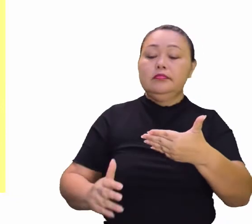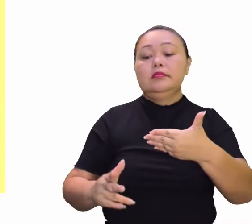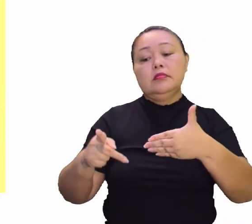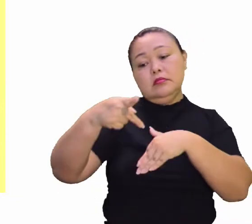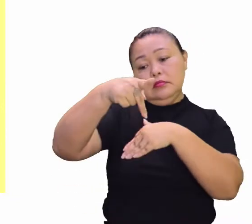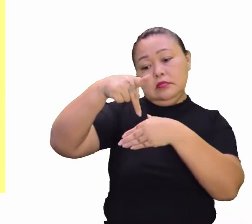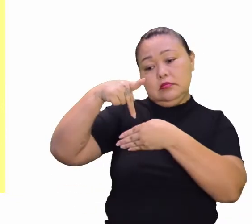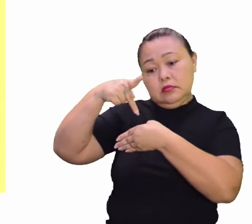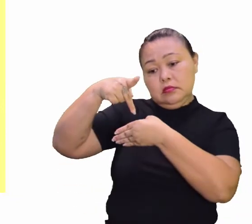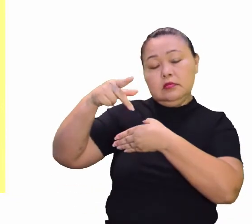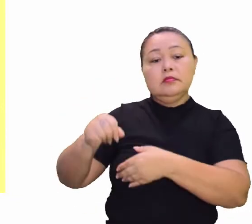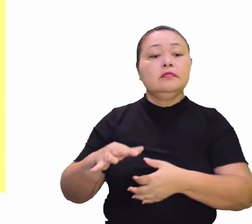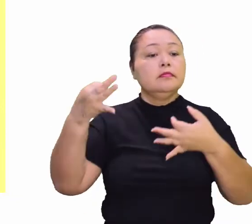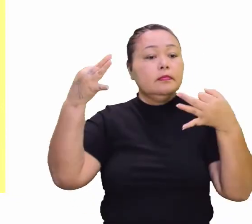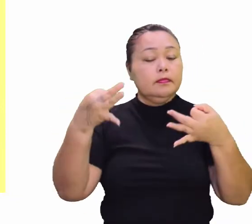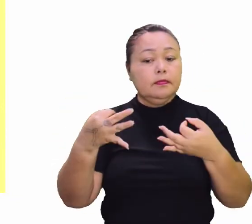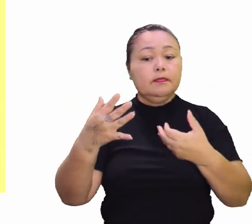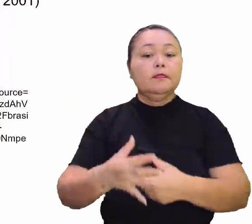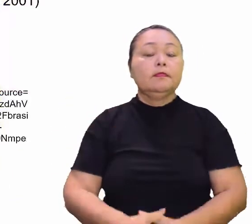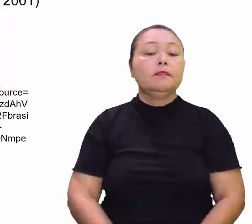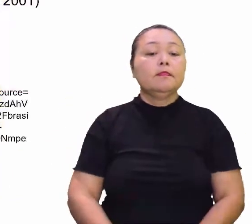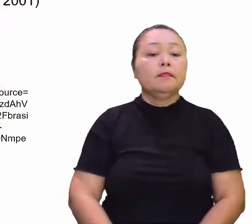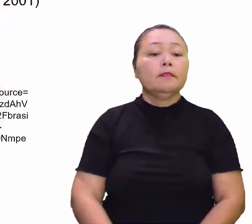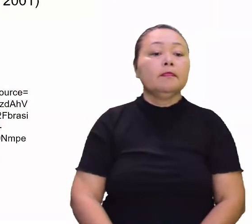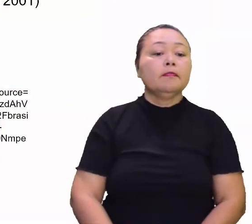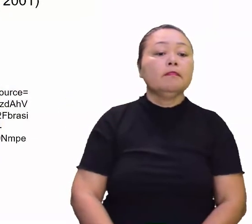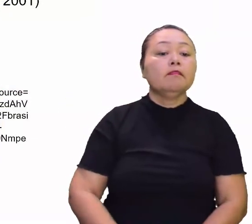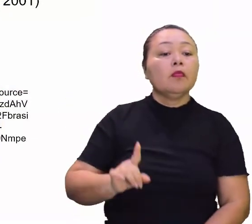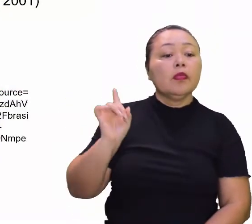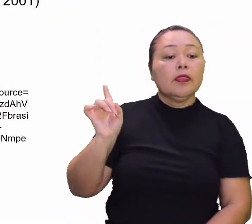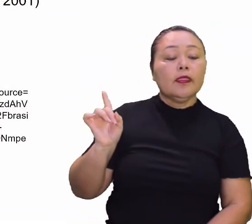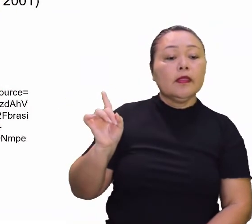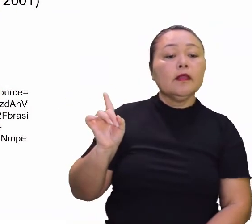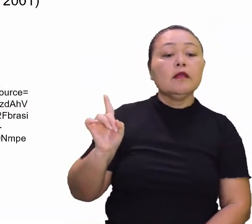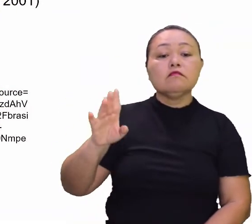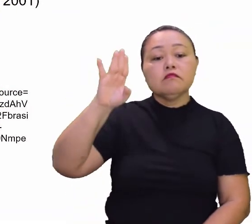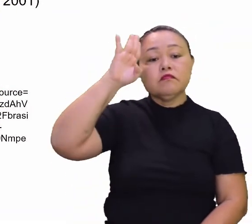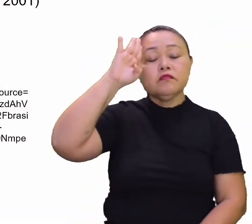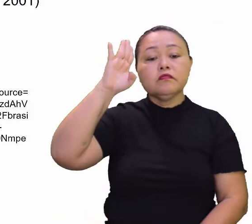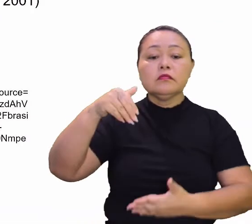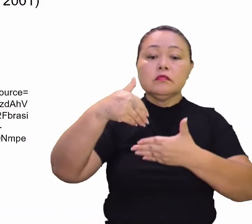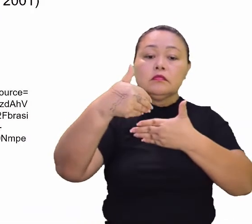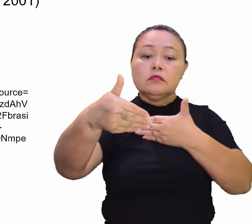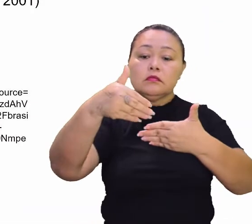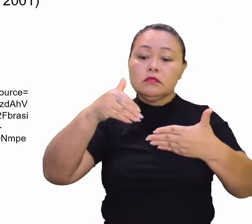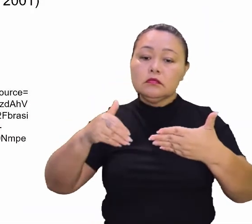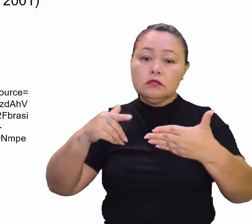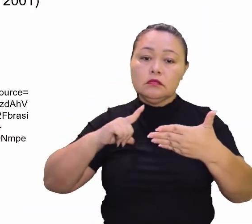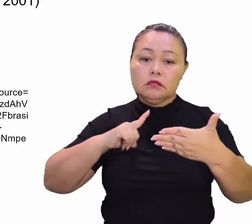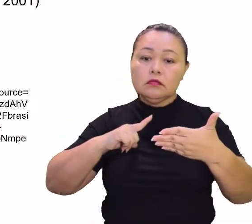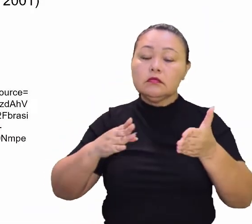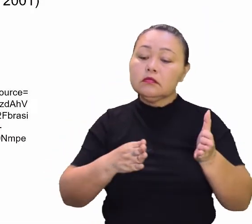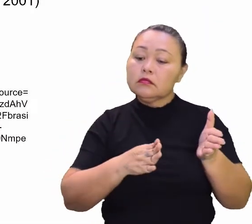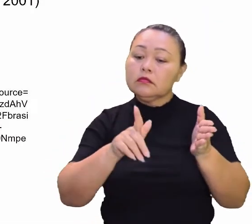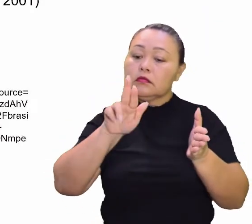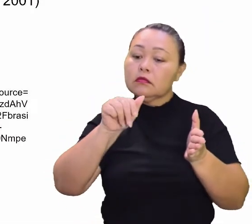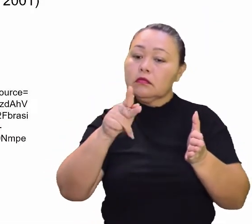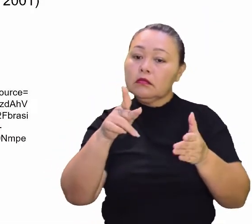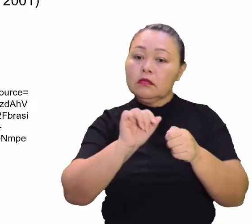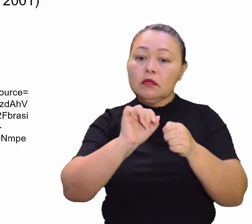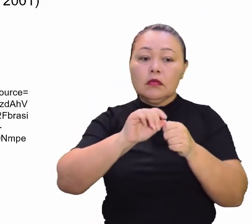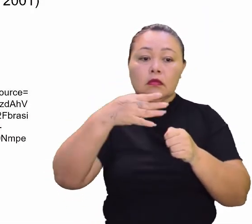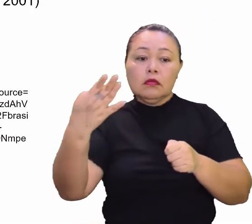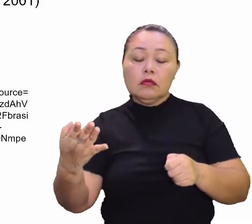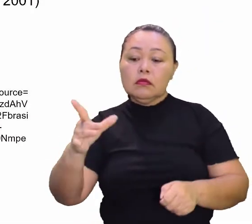internacional. Perfeito, Rogério. Vamos lá. Os principais afluentes do rio Guaporé, na